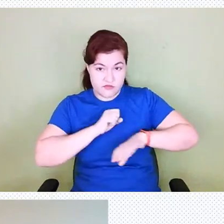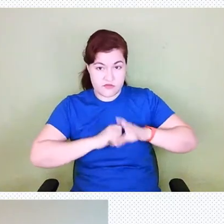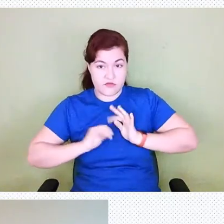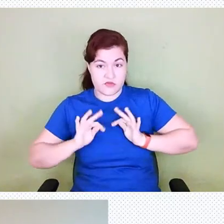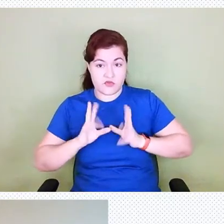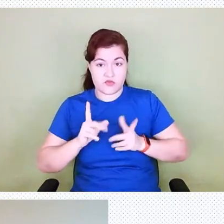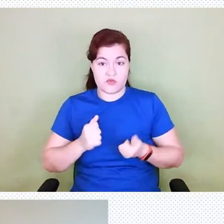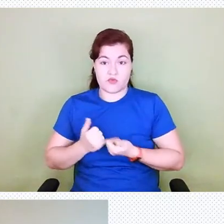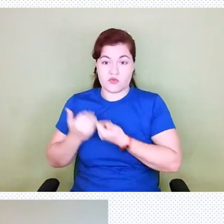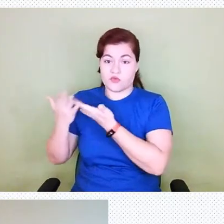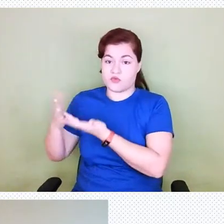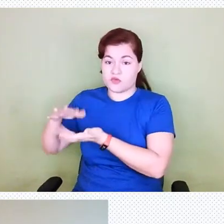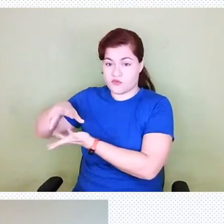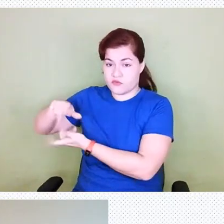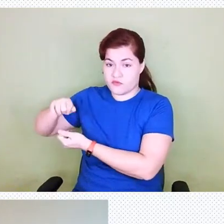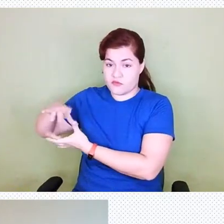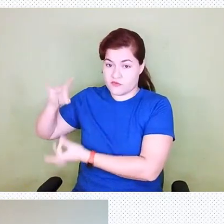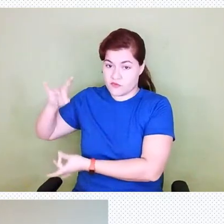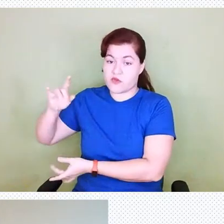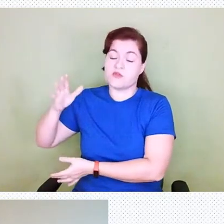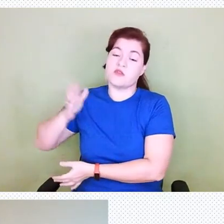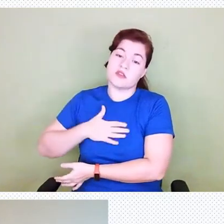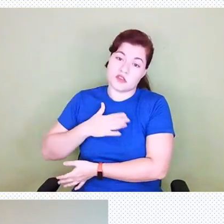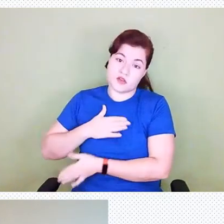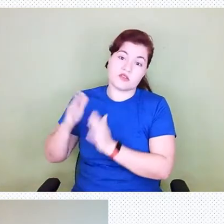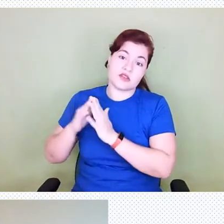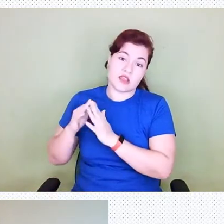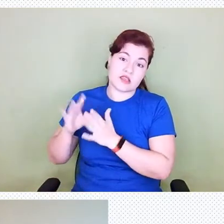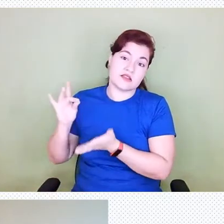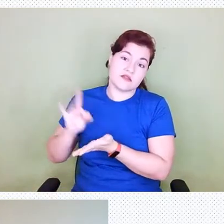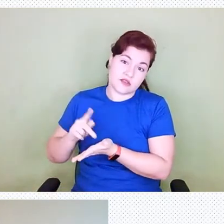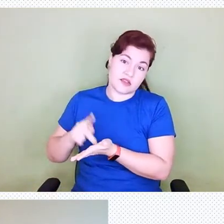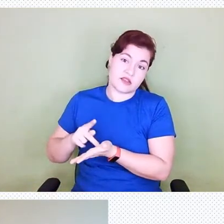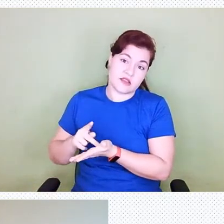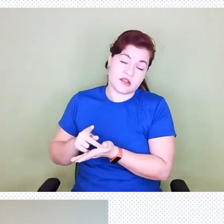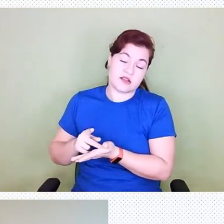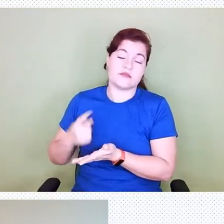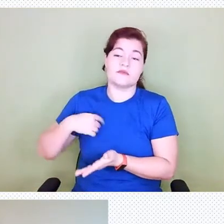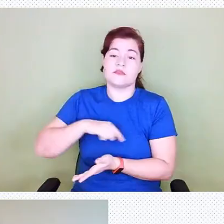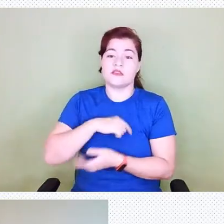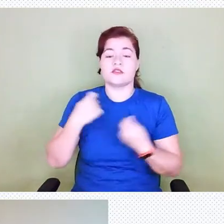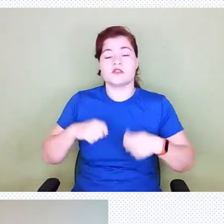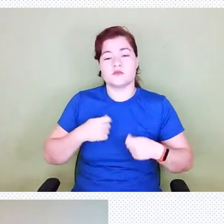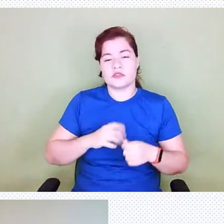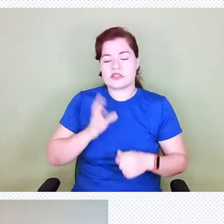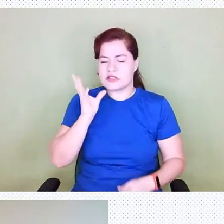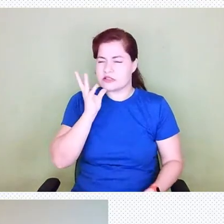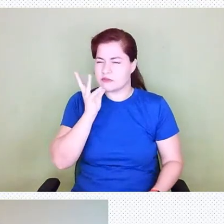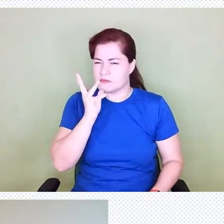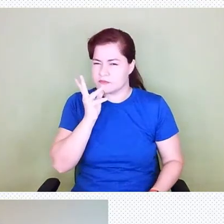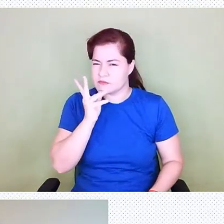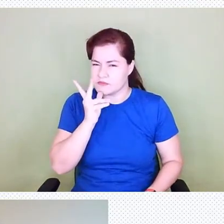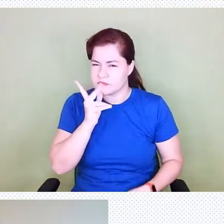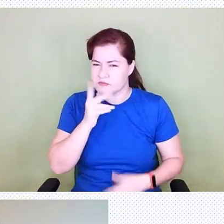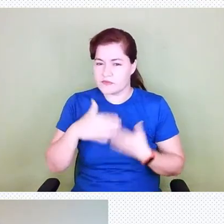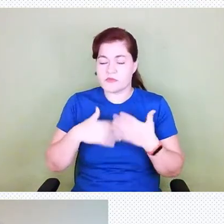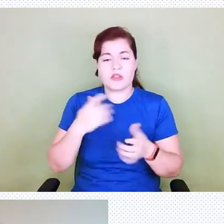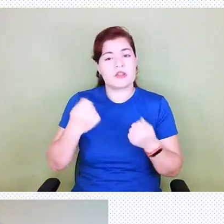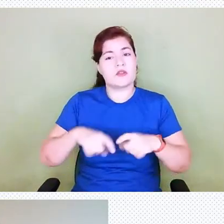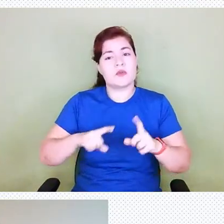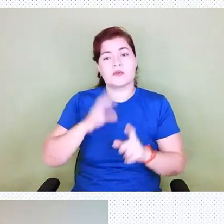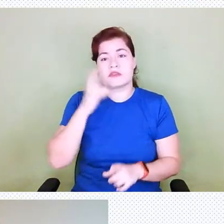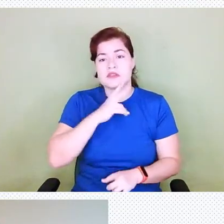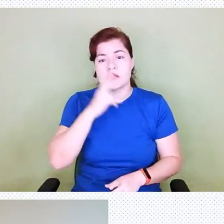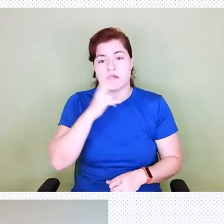volta à pátria espiritual, que é a nossa verdadeira casa. Então, é preciso que nós, devagarinho, ninguém tenha pressa, porque